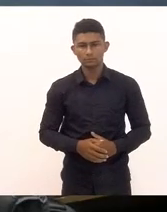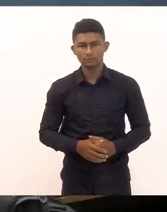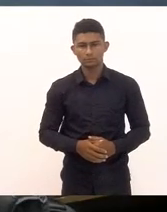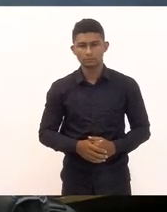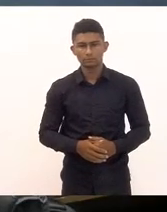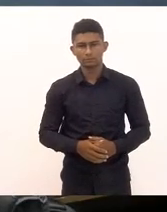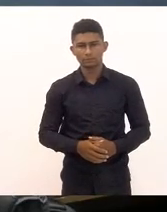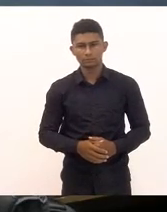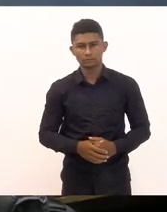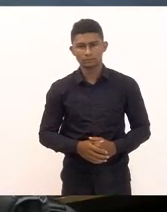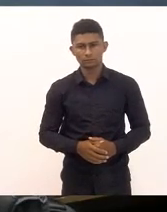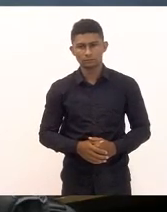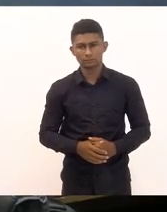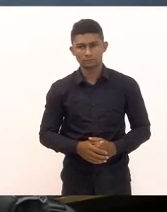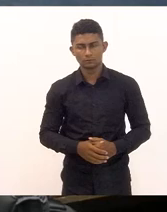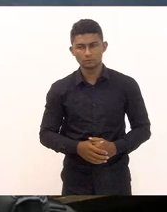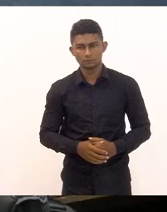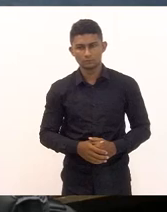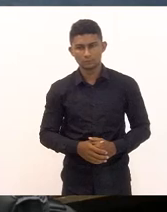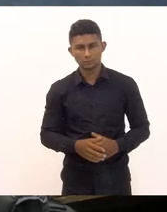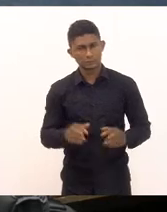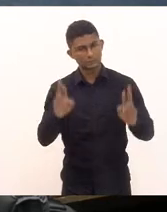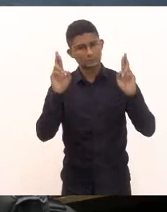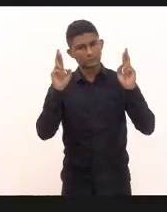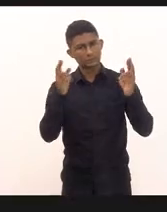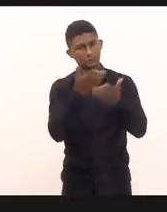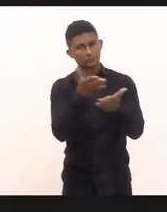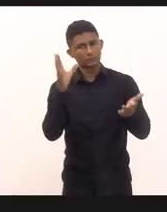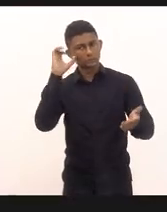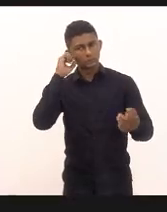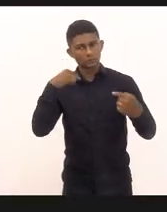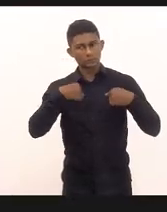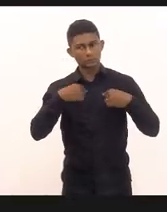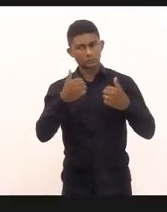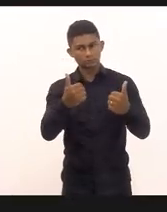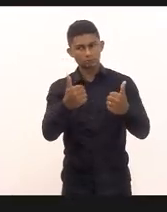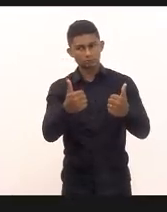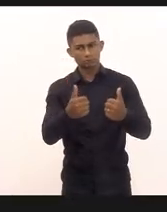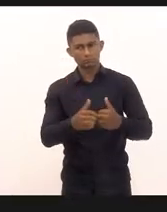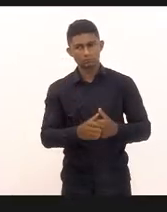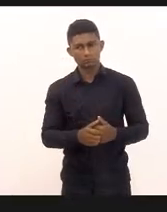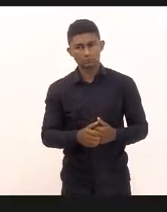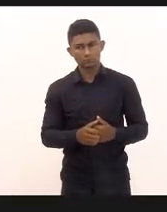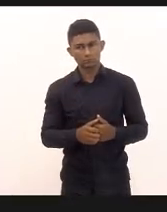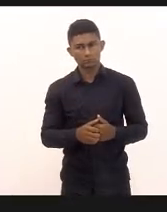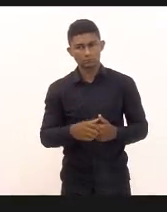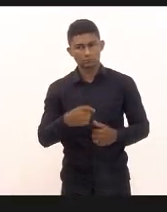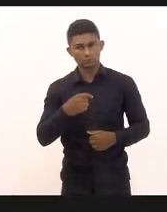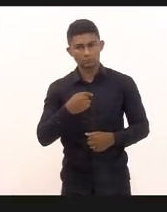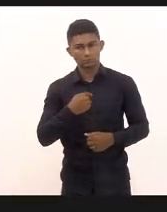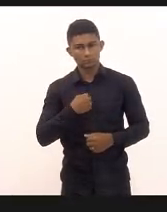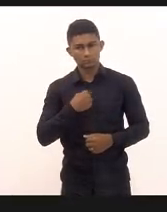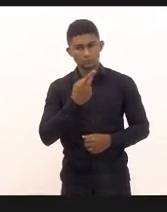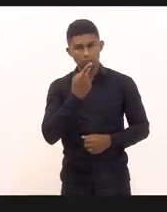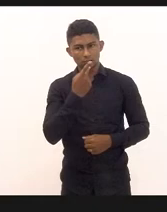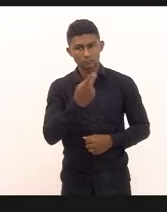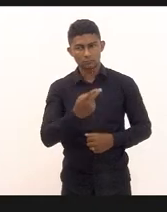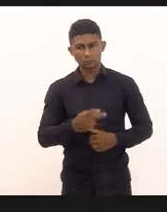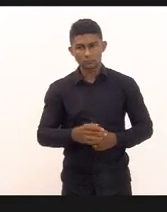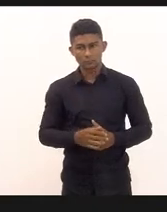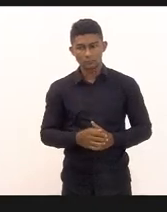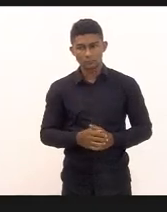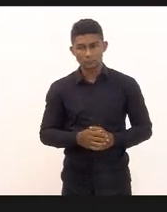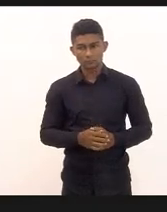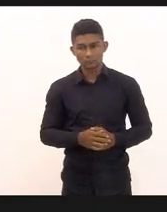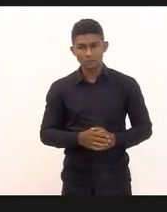Senhor presidente, espero que agora estejam me escutando. Eu faço questão de declarar voto nessa matéria, que é uma matéria